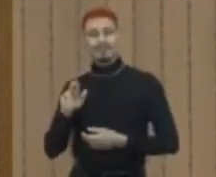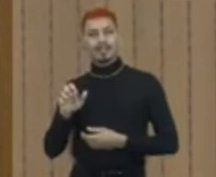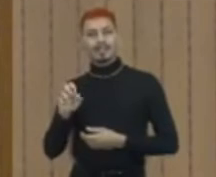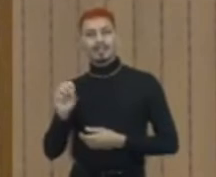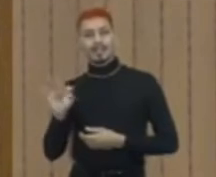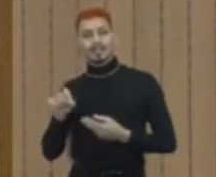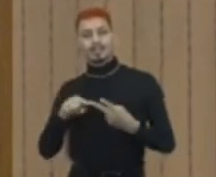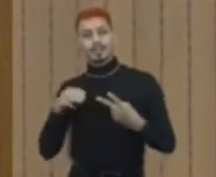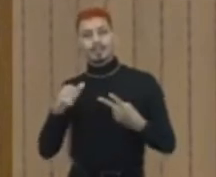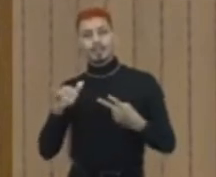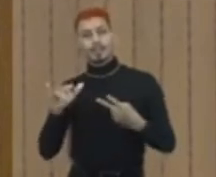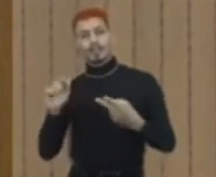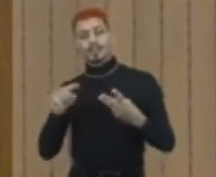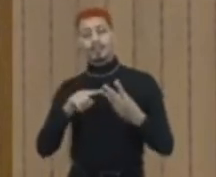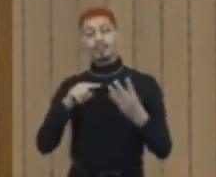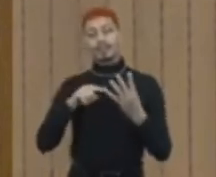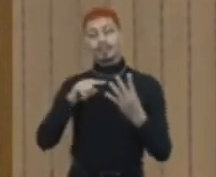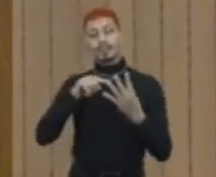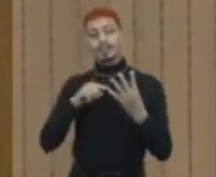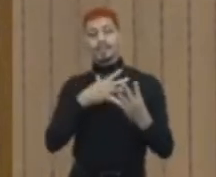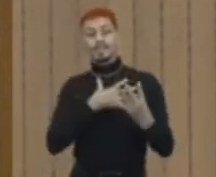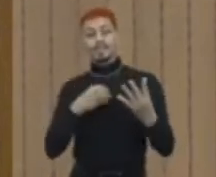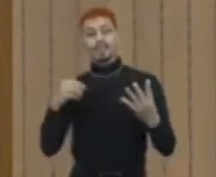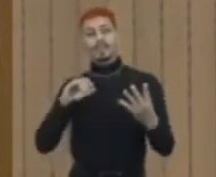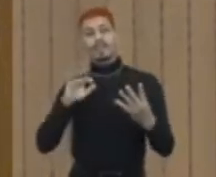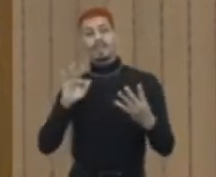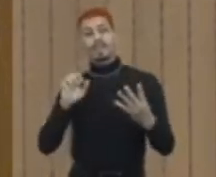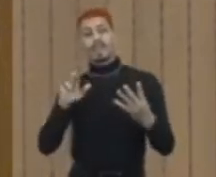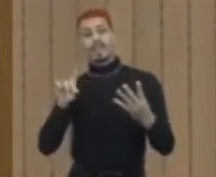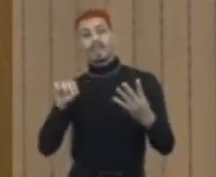Mônica, e meus filhos Fernando e Júlia, que são a razão da minha vida.